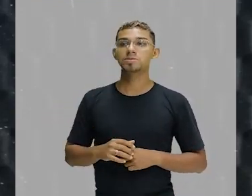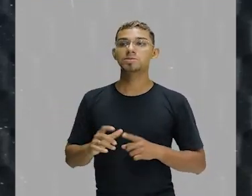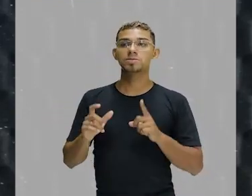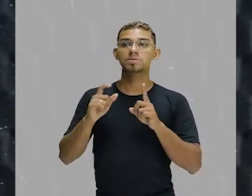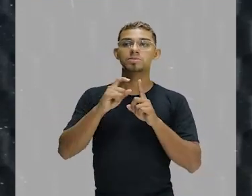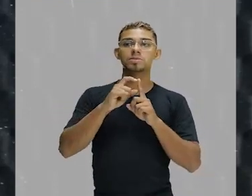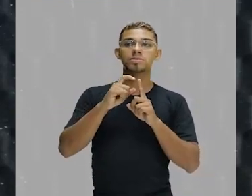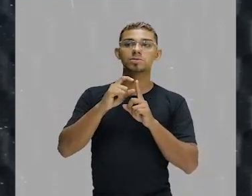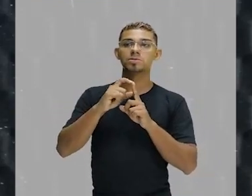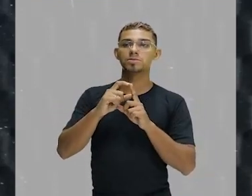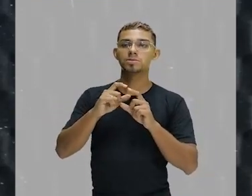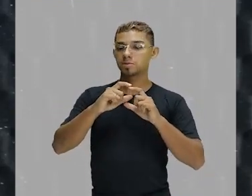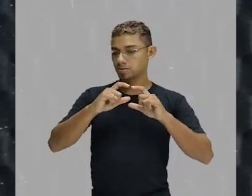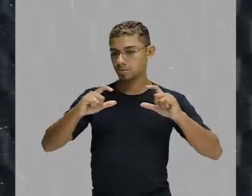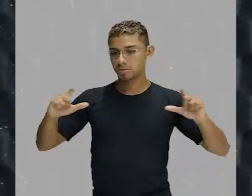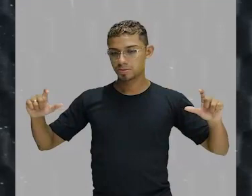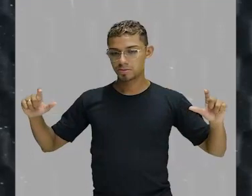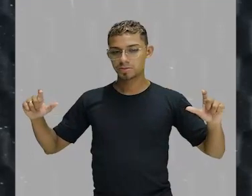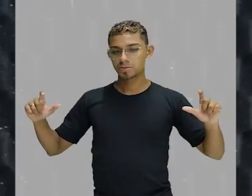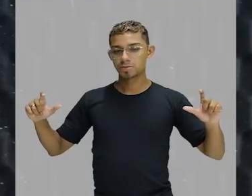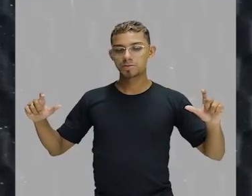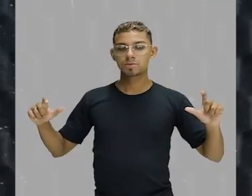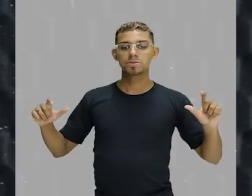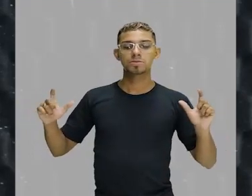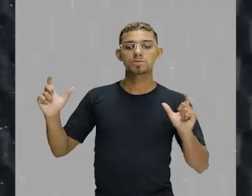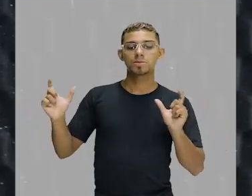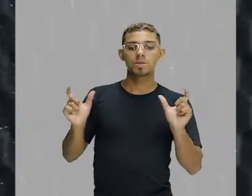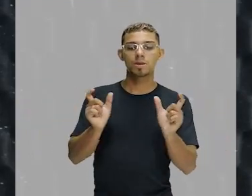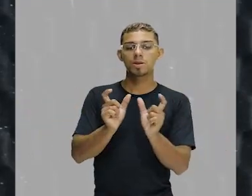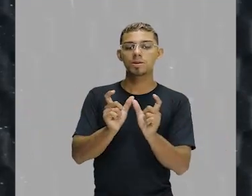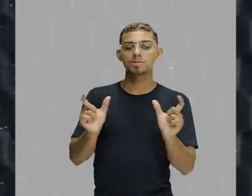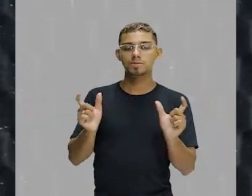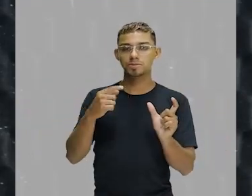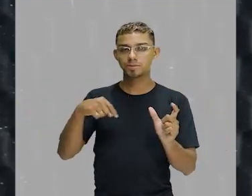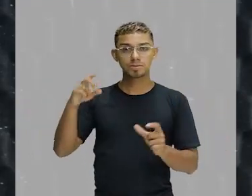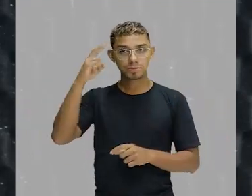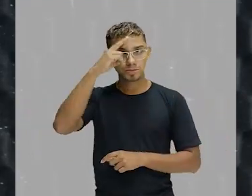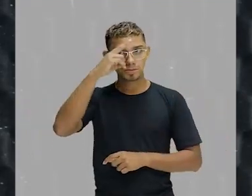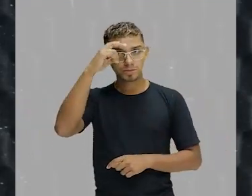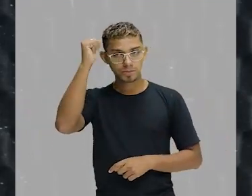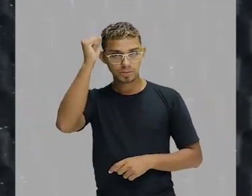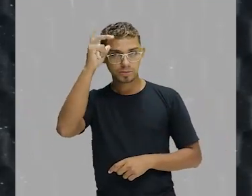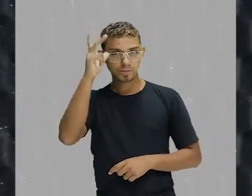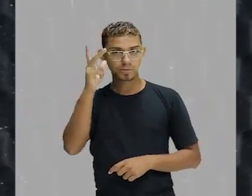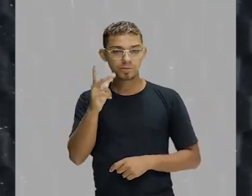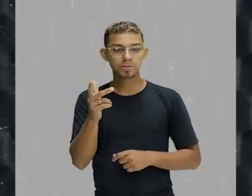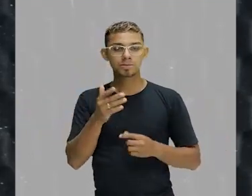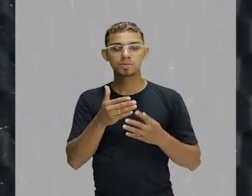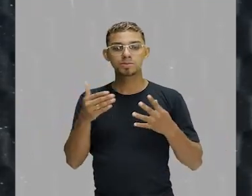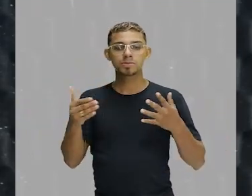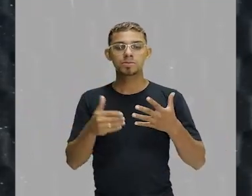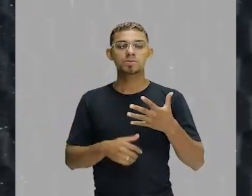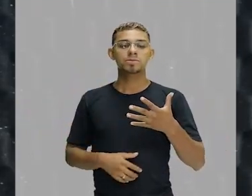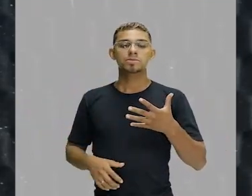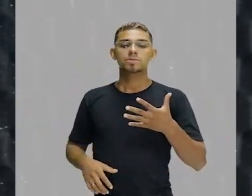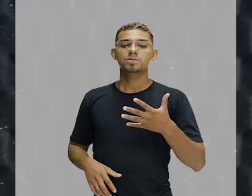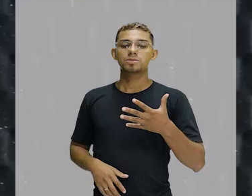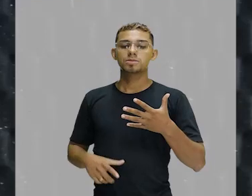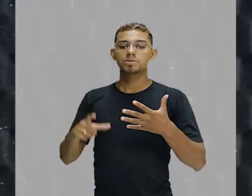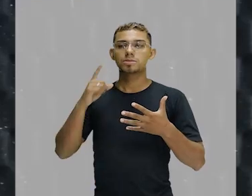palavra, existe uma frase, um acrônimo, certo? Que serve para você lembrar qual é a sequência dessas